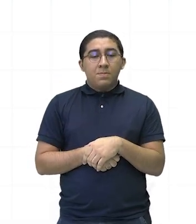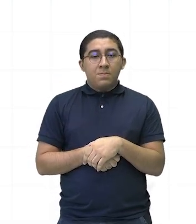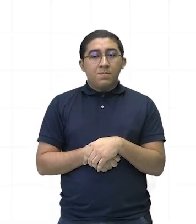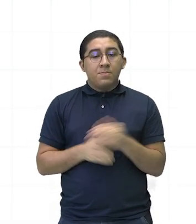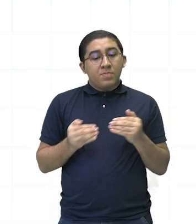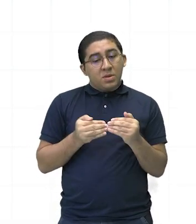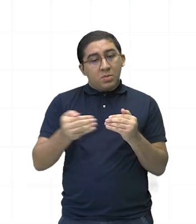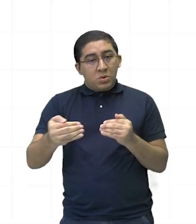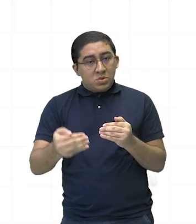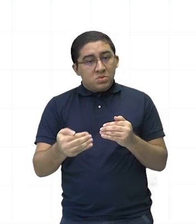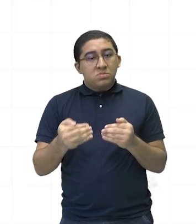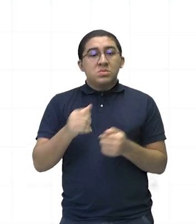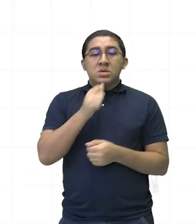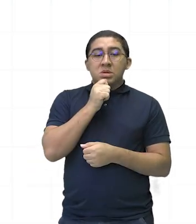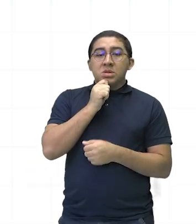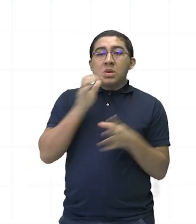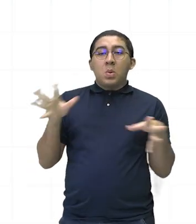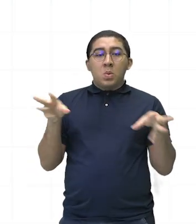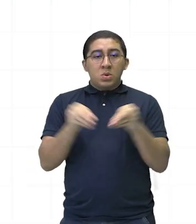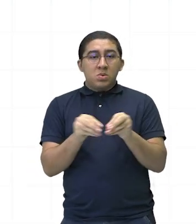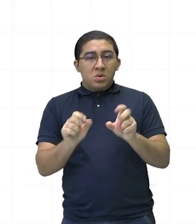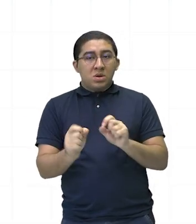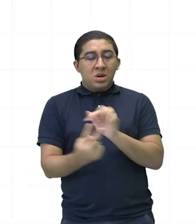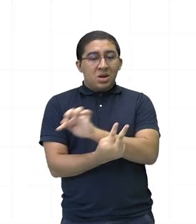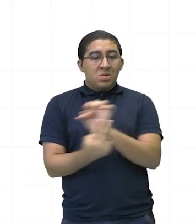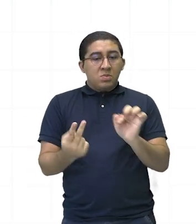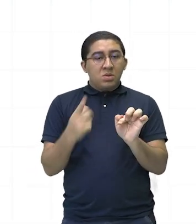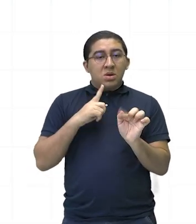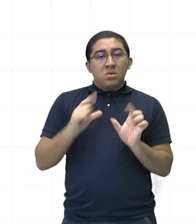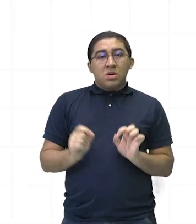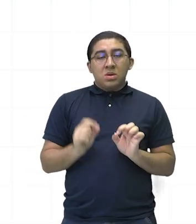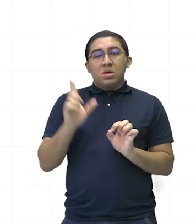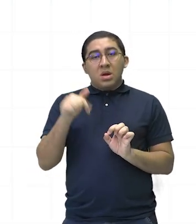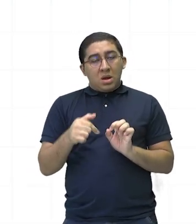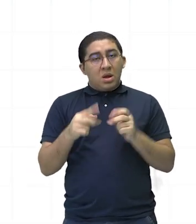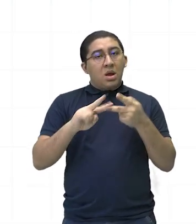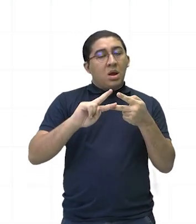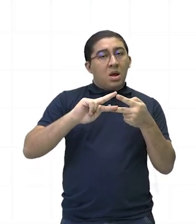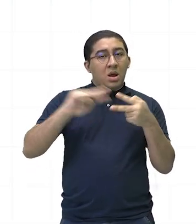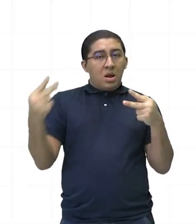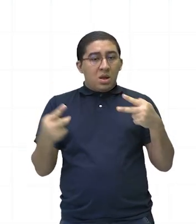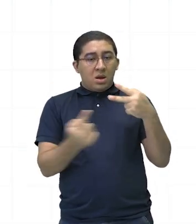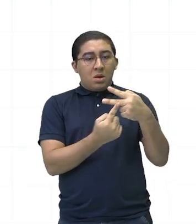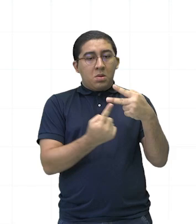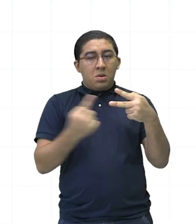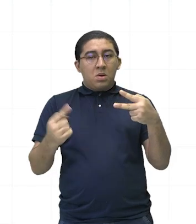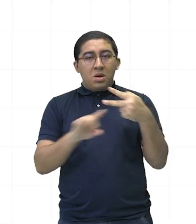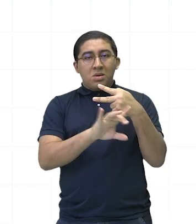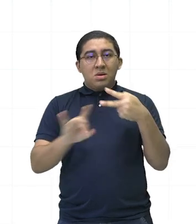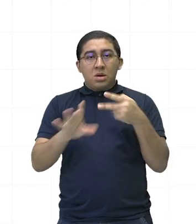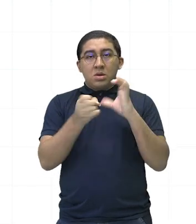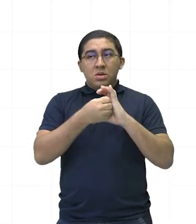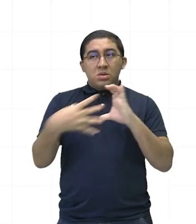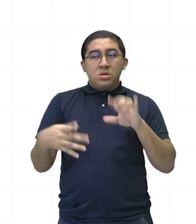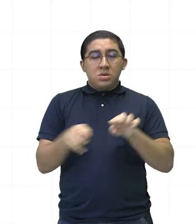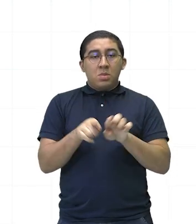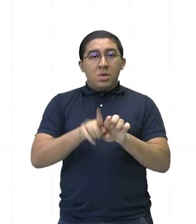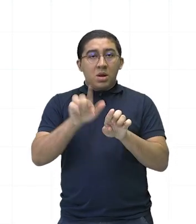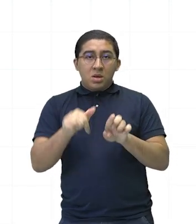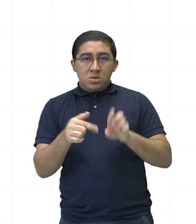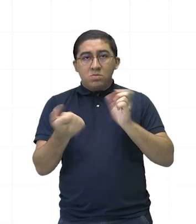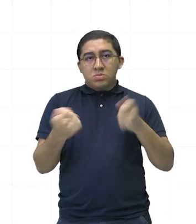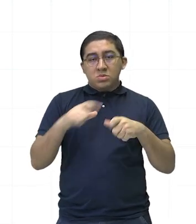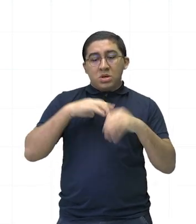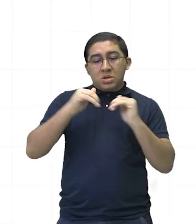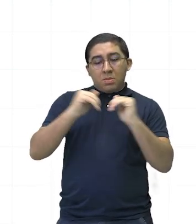partir disso, Mendel concluiu que cada planta possui 2 fatores, ou seja, 2 alelos, para cada característica, e que esses fatores se separam